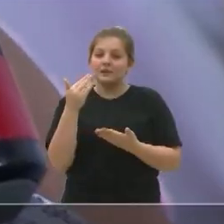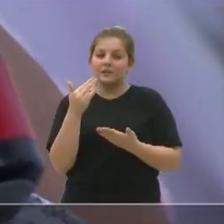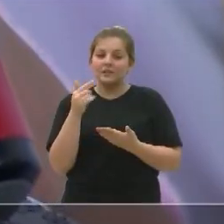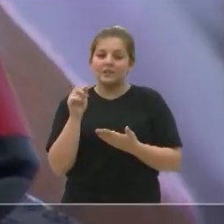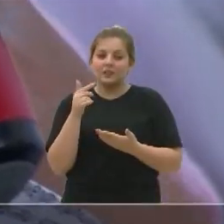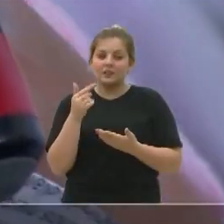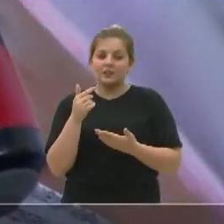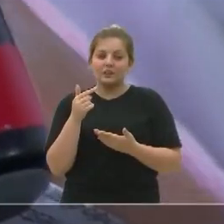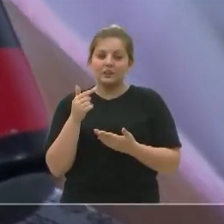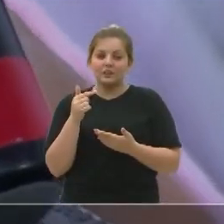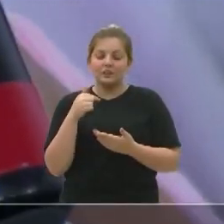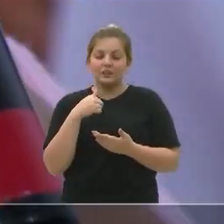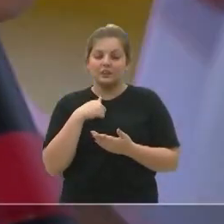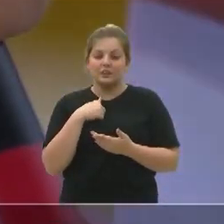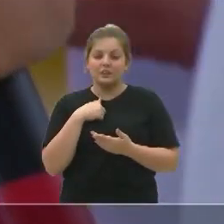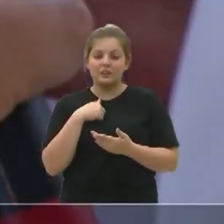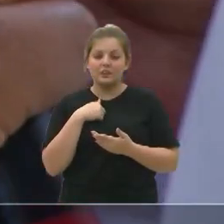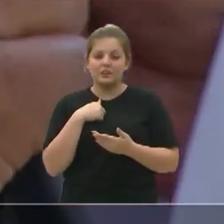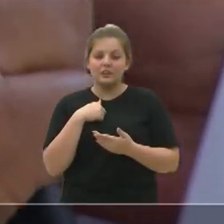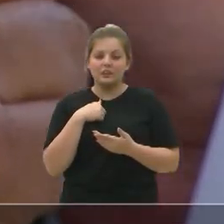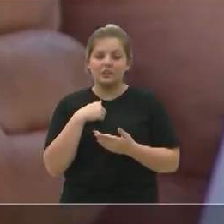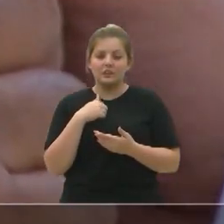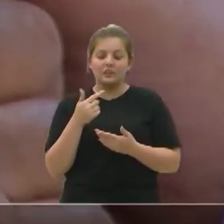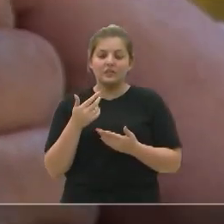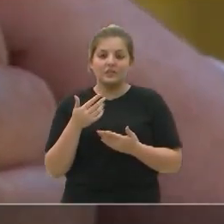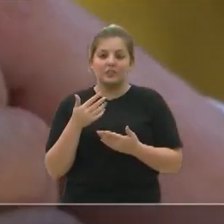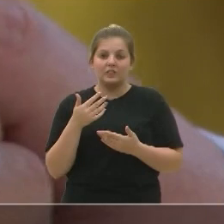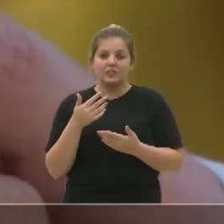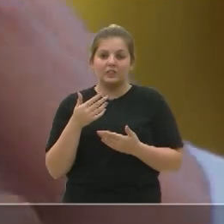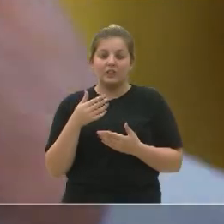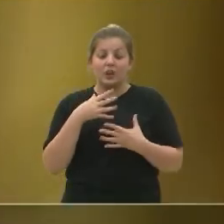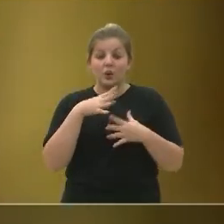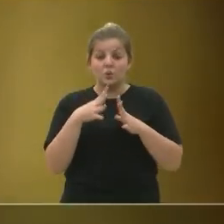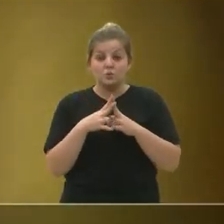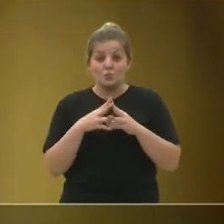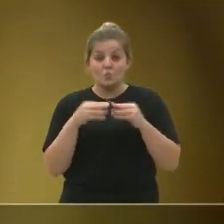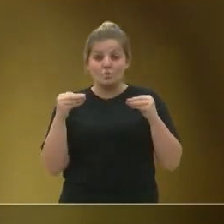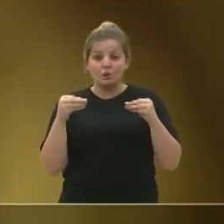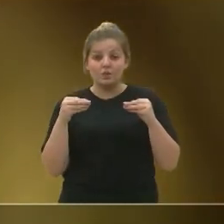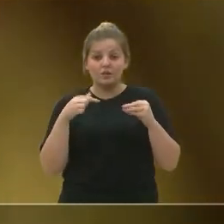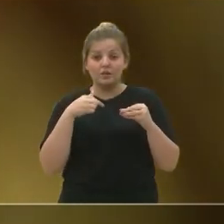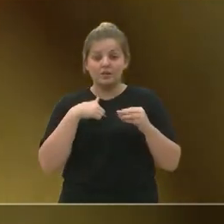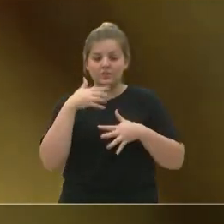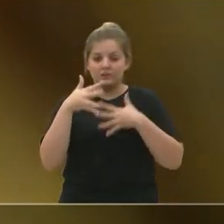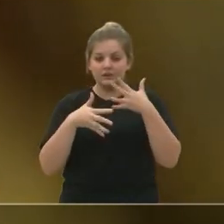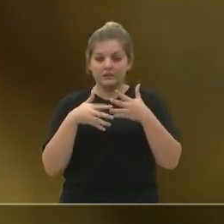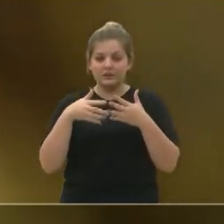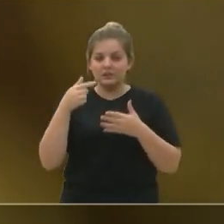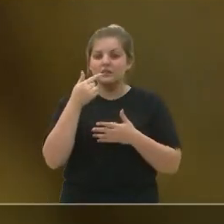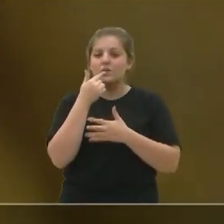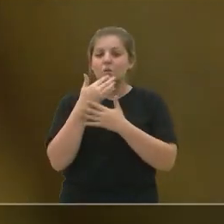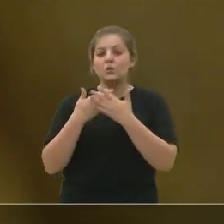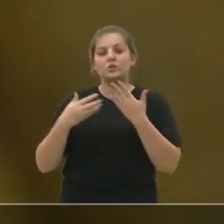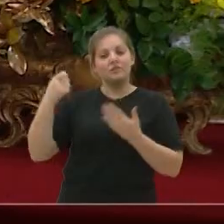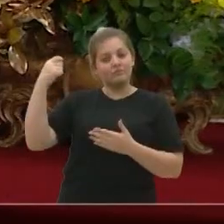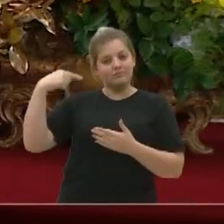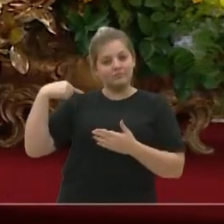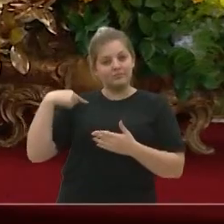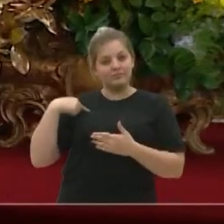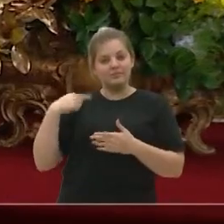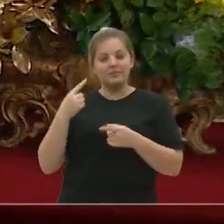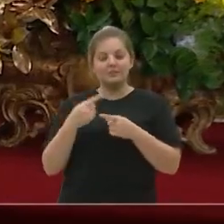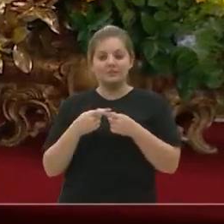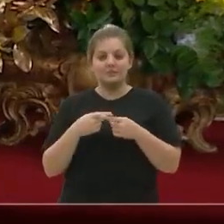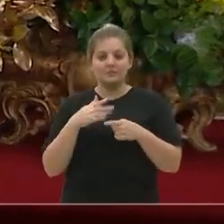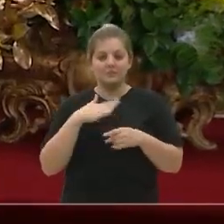que eu tinha. E uma gotinha dessas aqui, ela sumiu. E eu disse que essa foi a gota do sangue de Jesus para curar meu